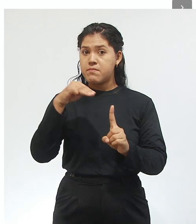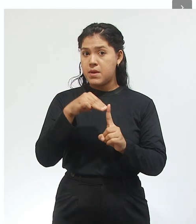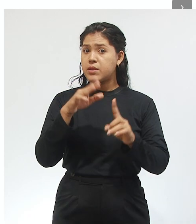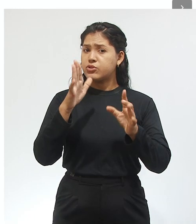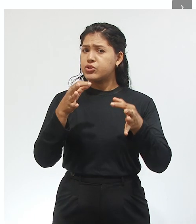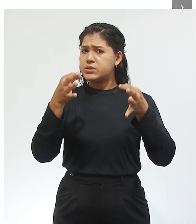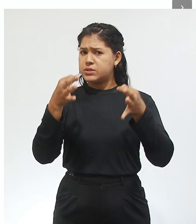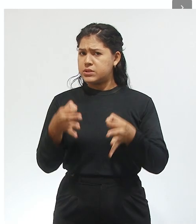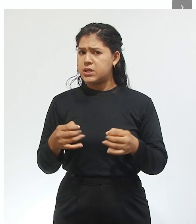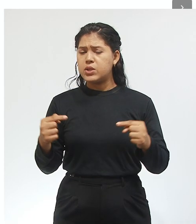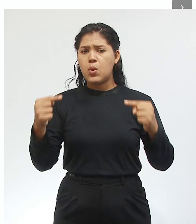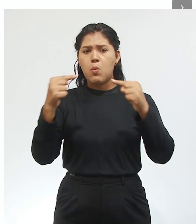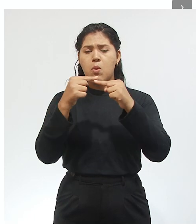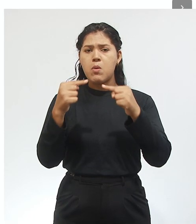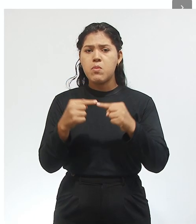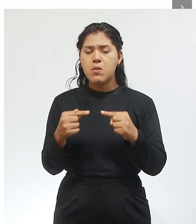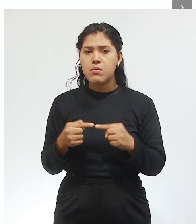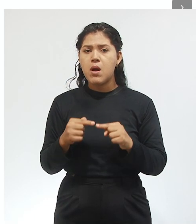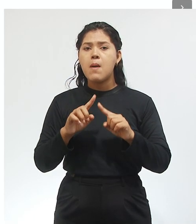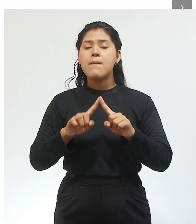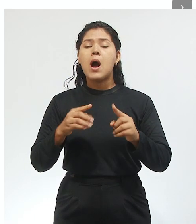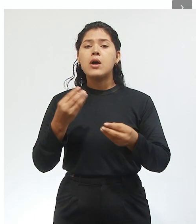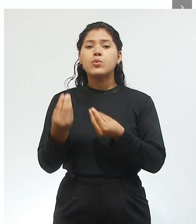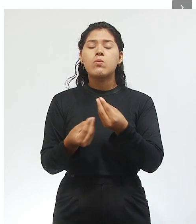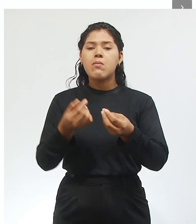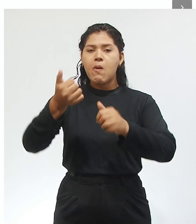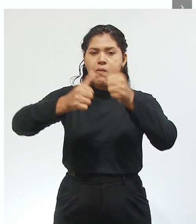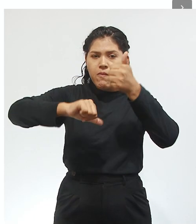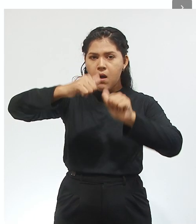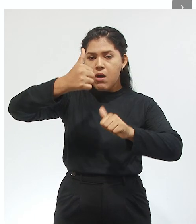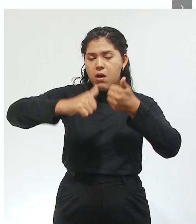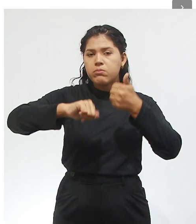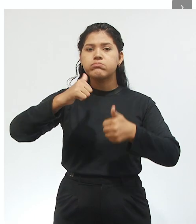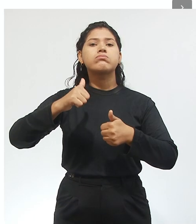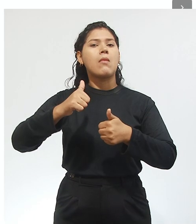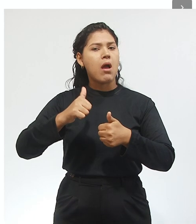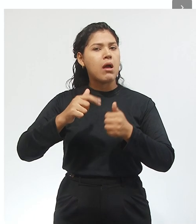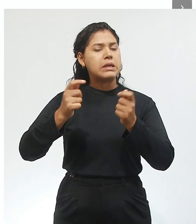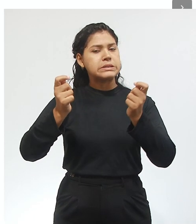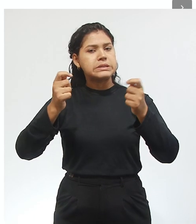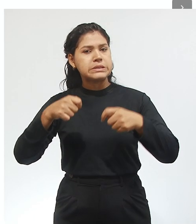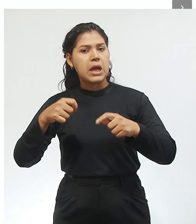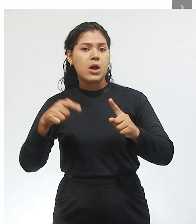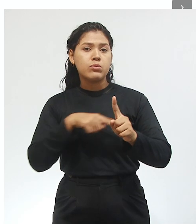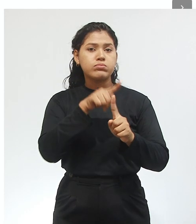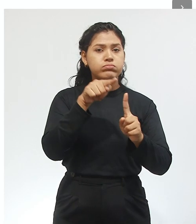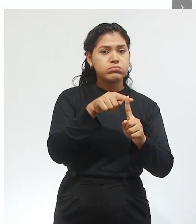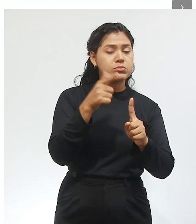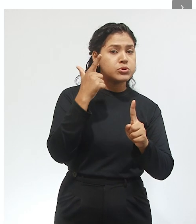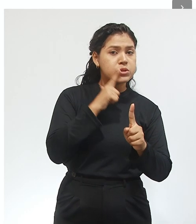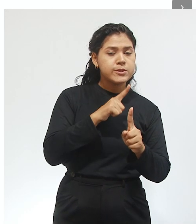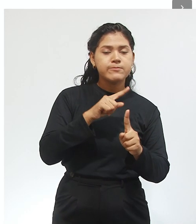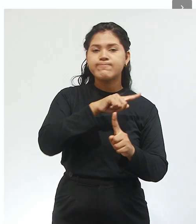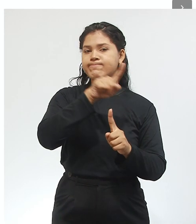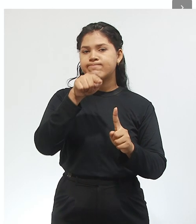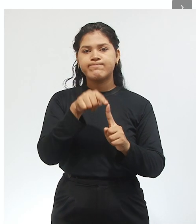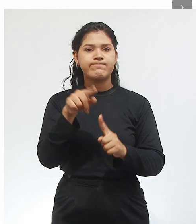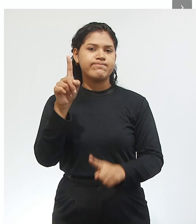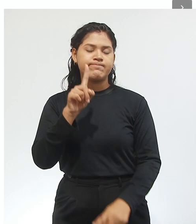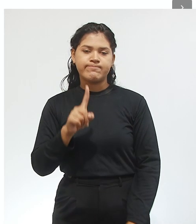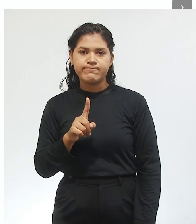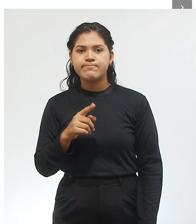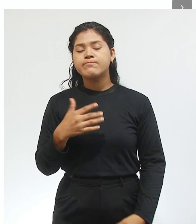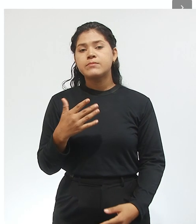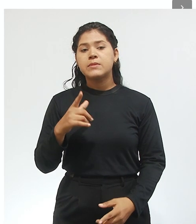metas definidas, né? E quando a gente vai avaliar se o plano está funcionando, a gente vai verificar se está atingindo as metas, claro,